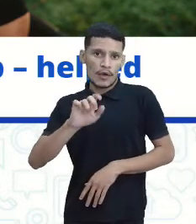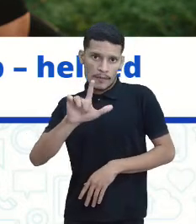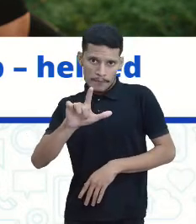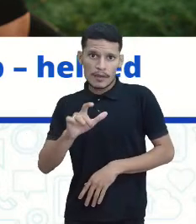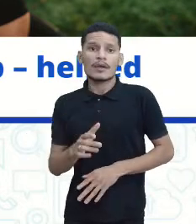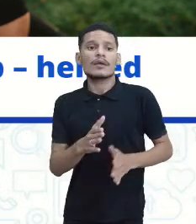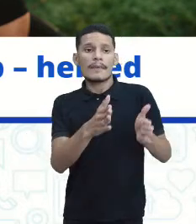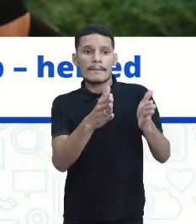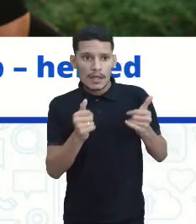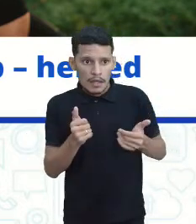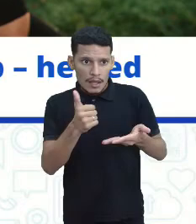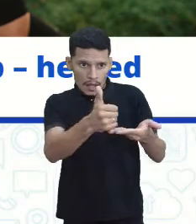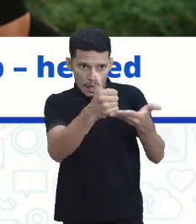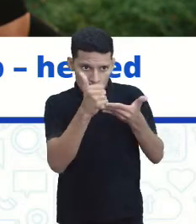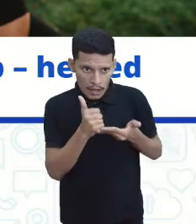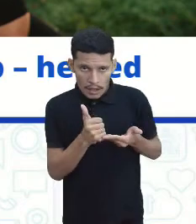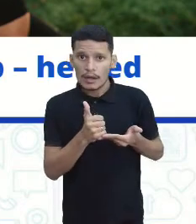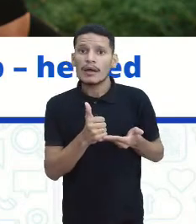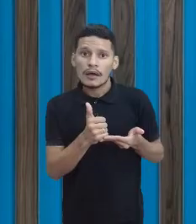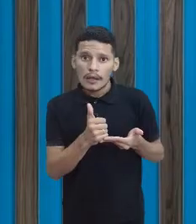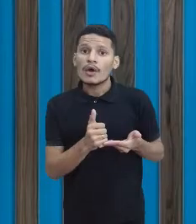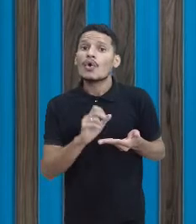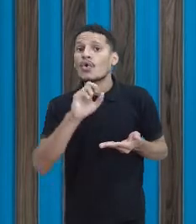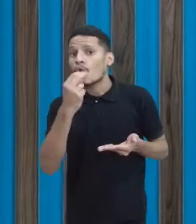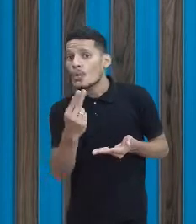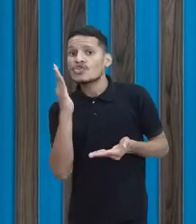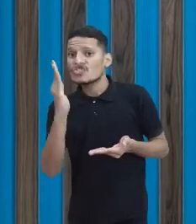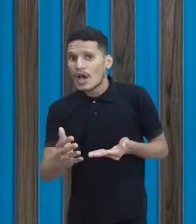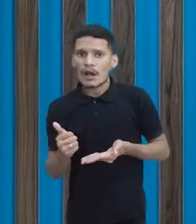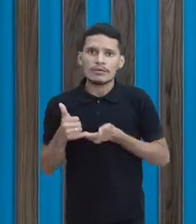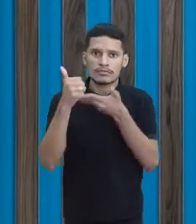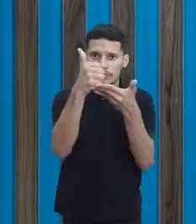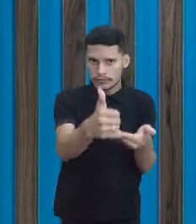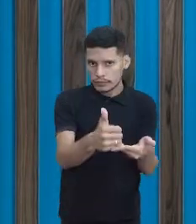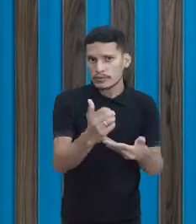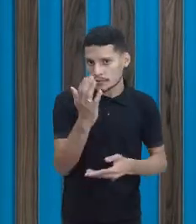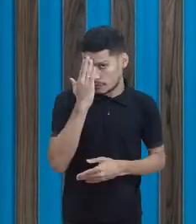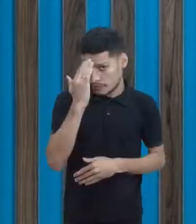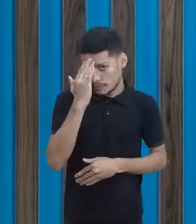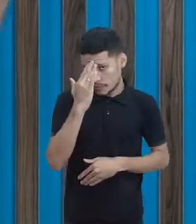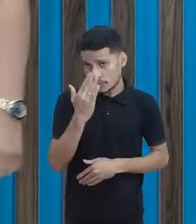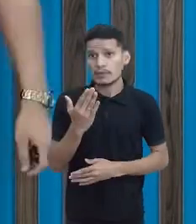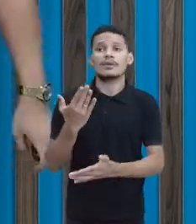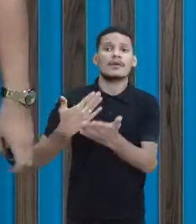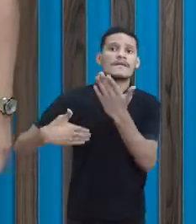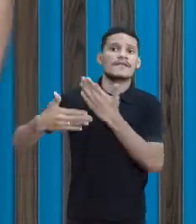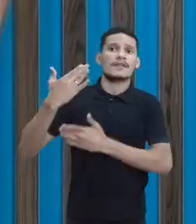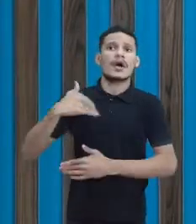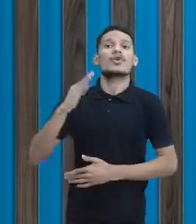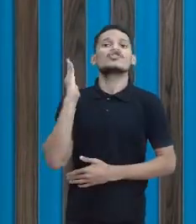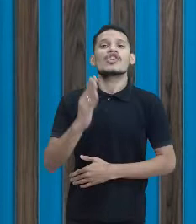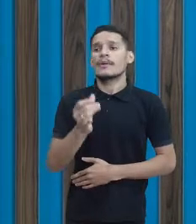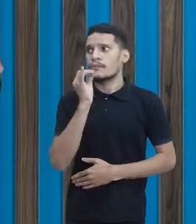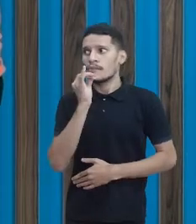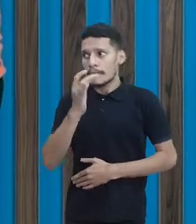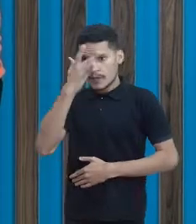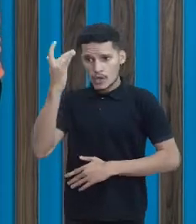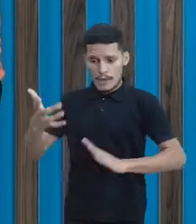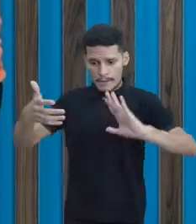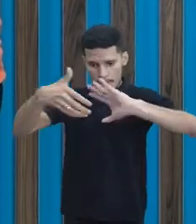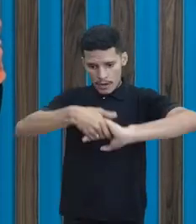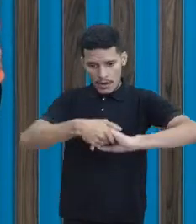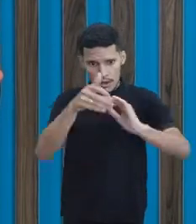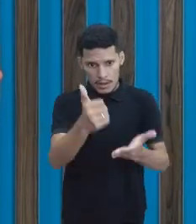it. Alguém ajudou alguém, ajudar, ajuda no presente, alguém ajudou alguém, a mão já está pegada ali, já vai